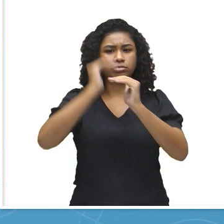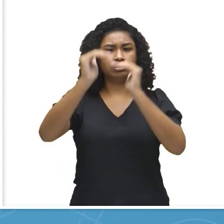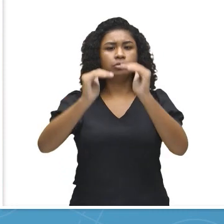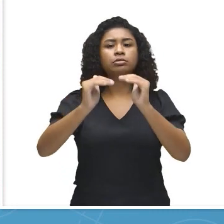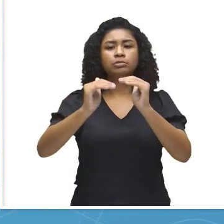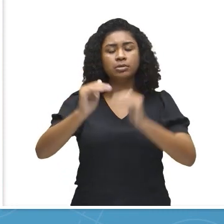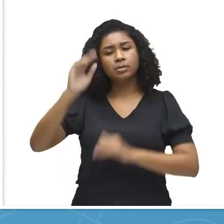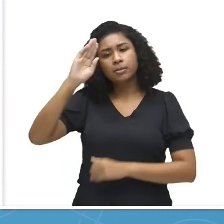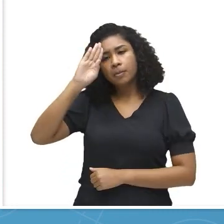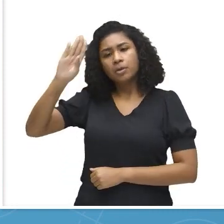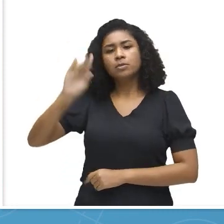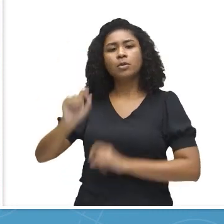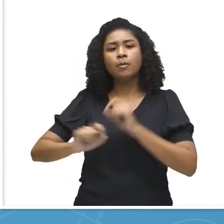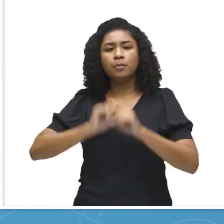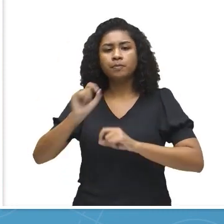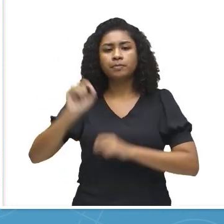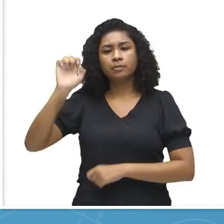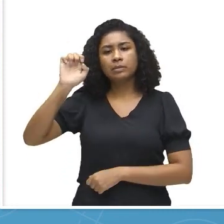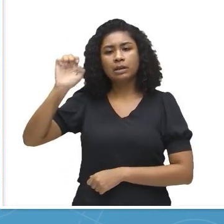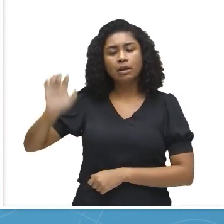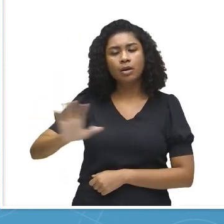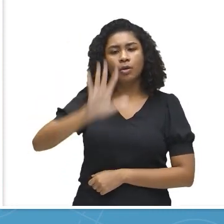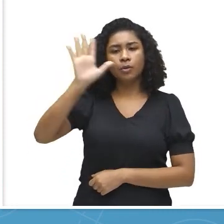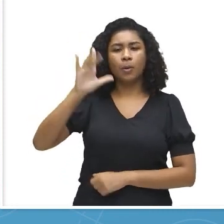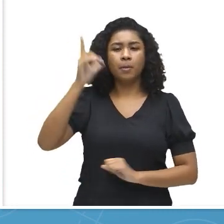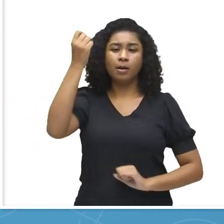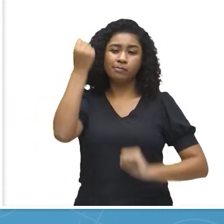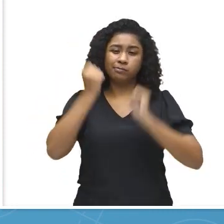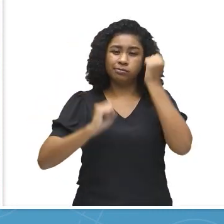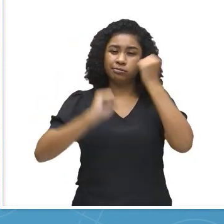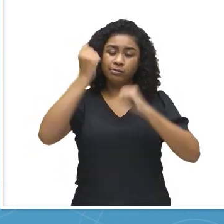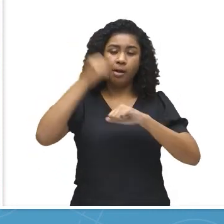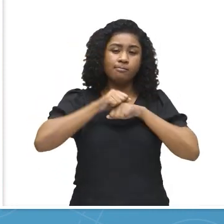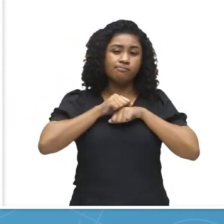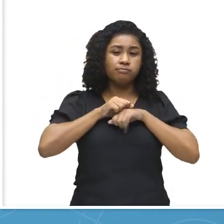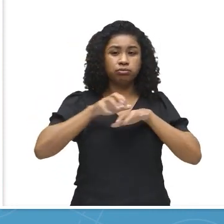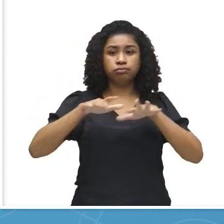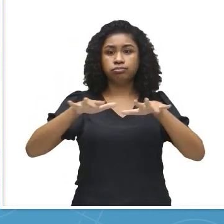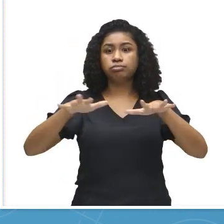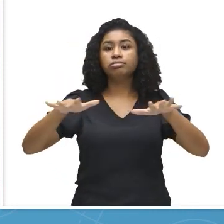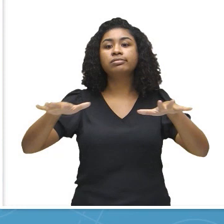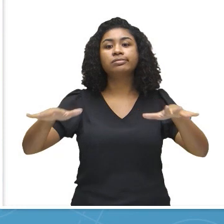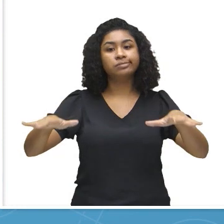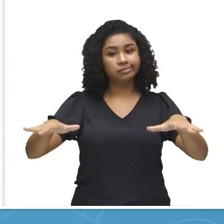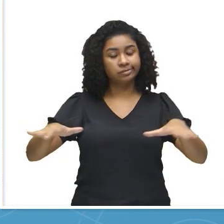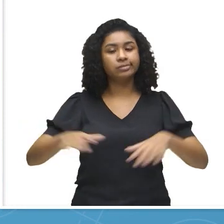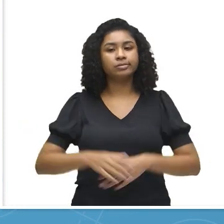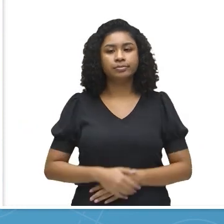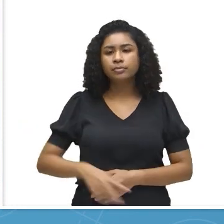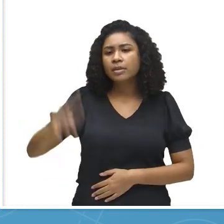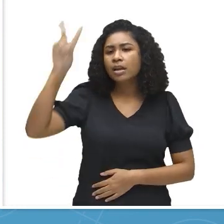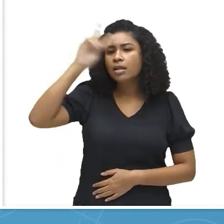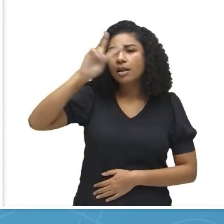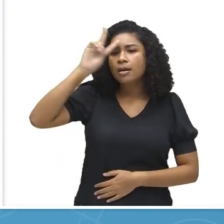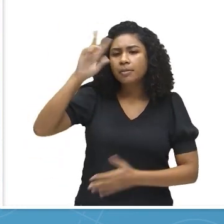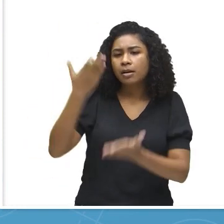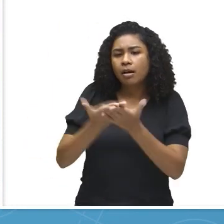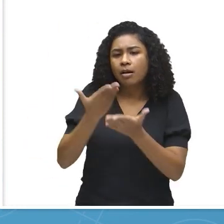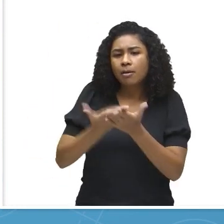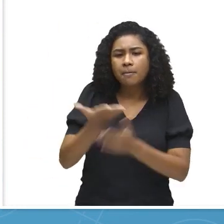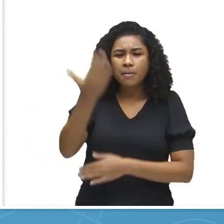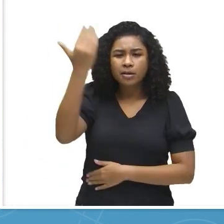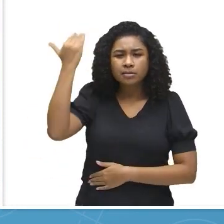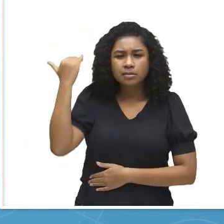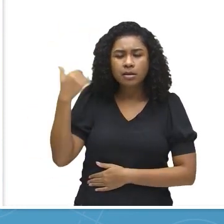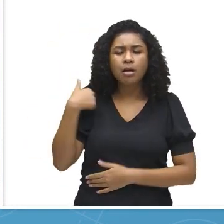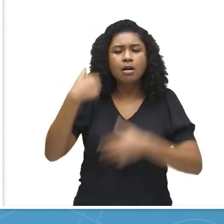grandes potências europeias e dos Estados Unidos. Gente, nas últimas aulas a gente comentou um pouquinho sobre a questão